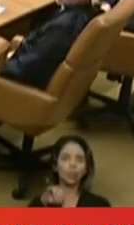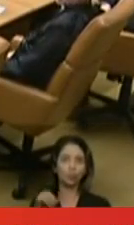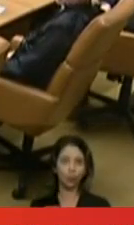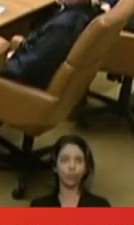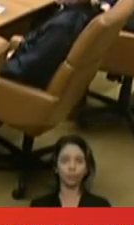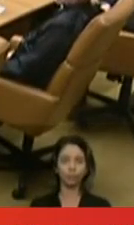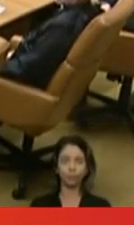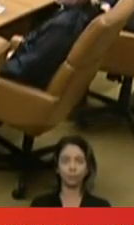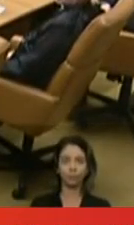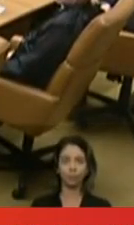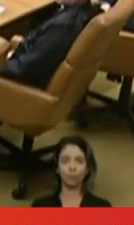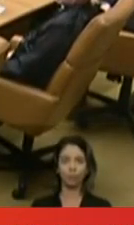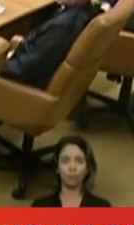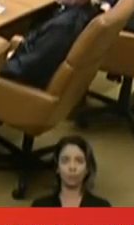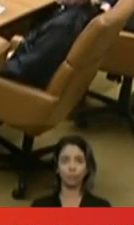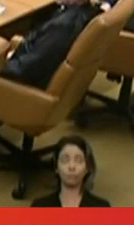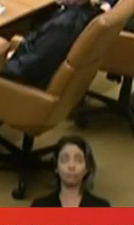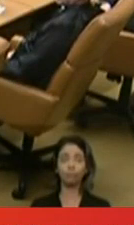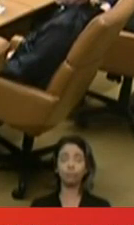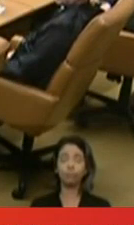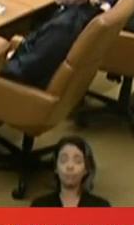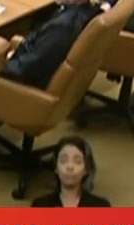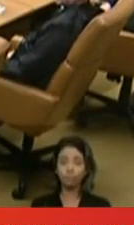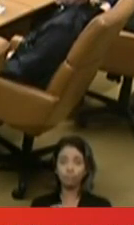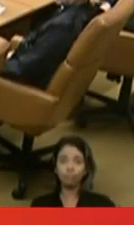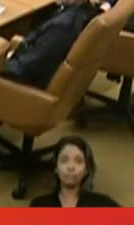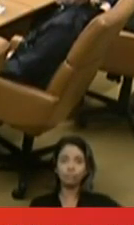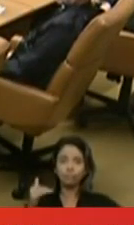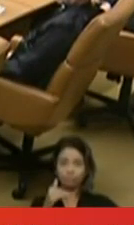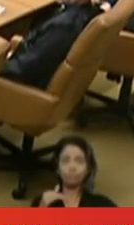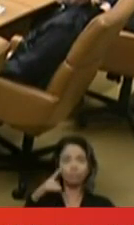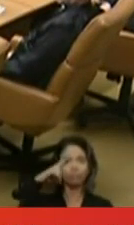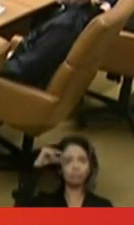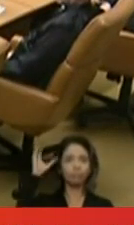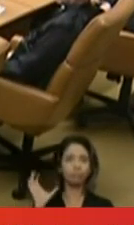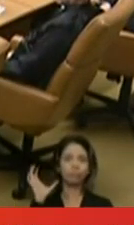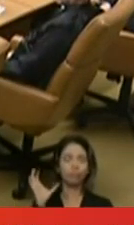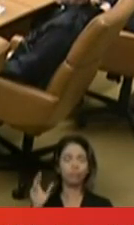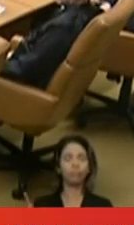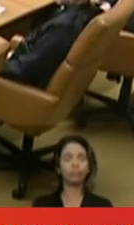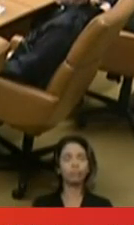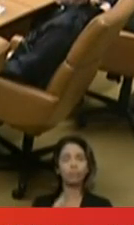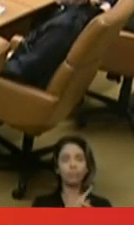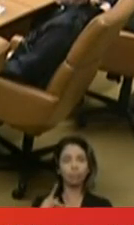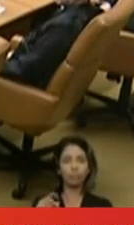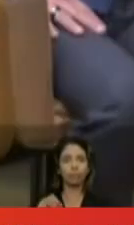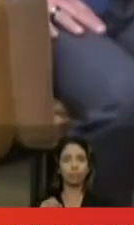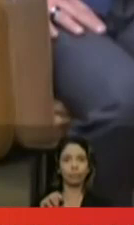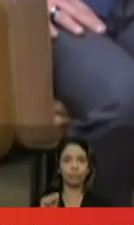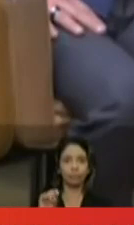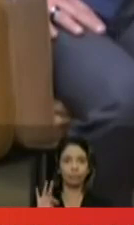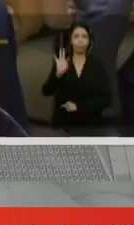penso que o discurso está impecável. É uma mensagem clara e contundente de que a democracia